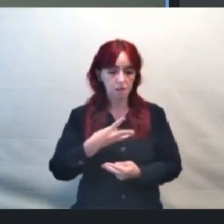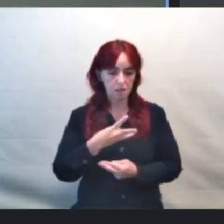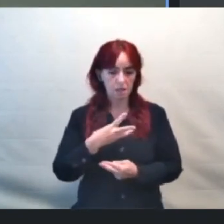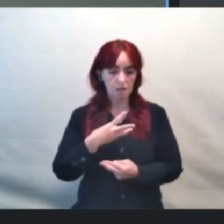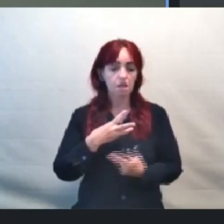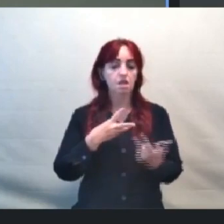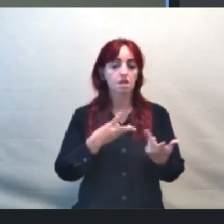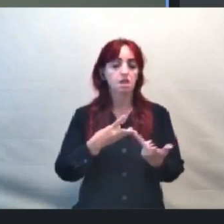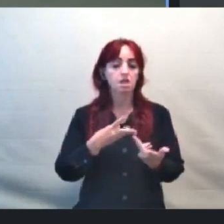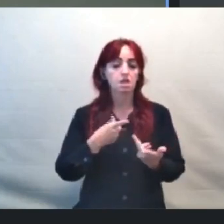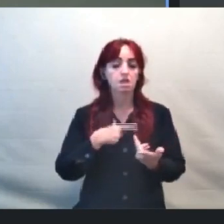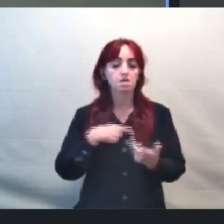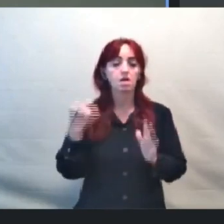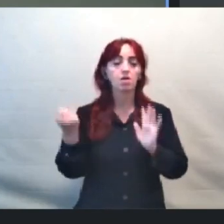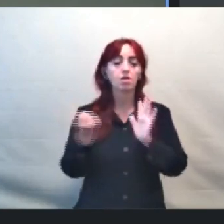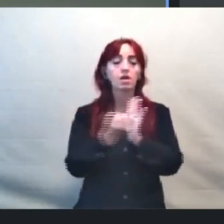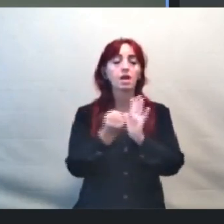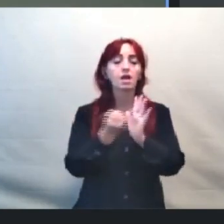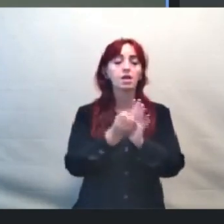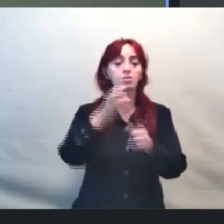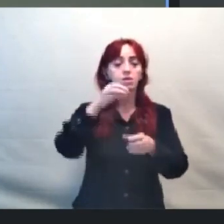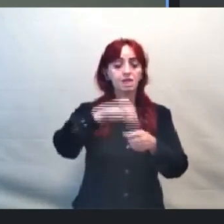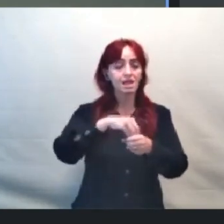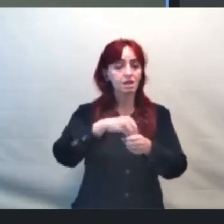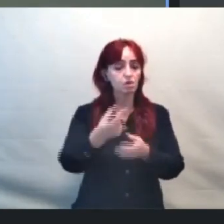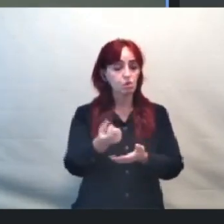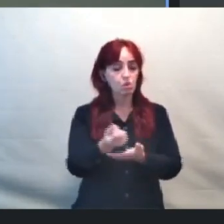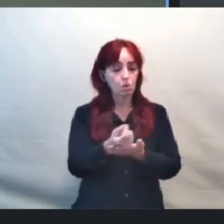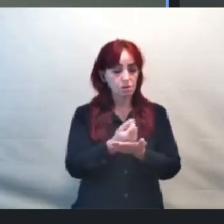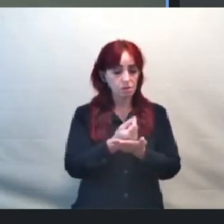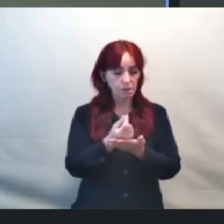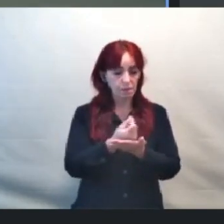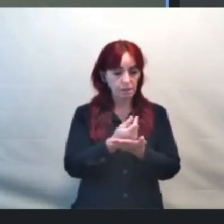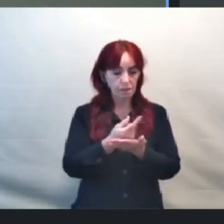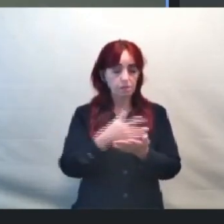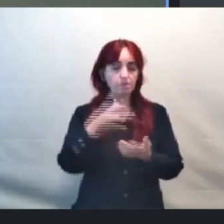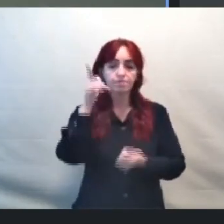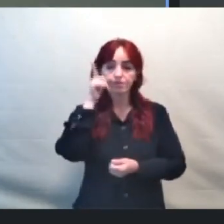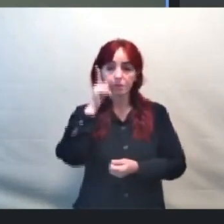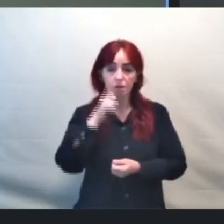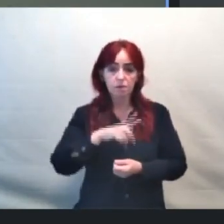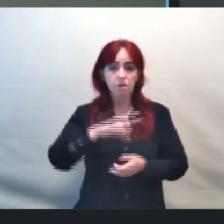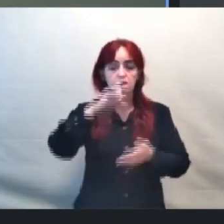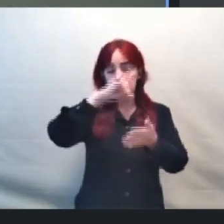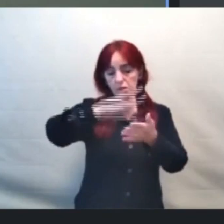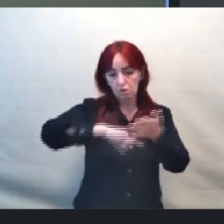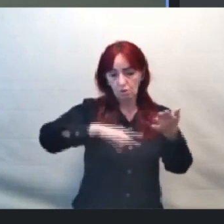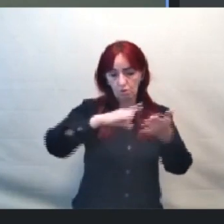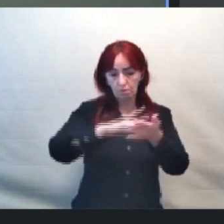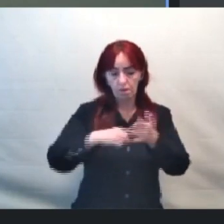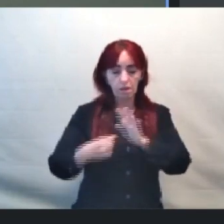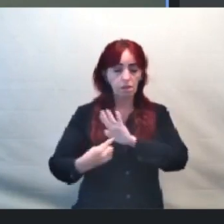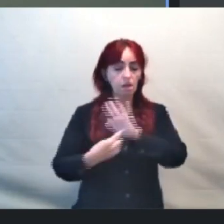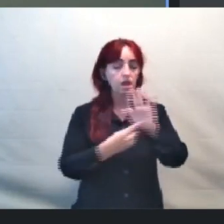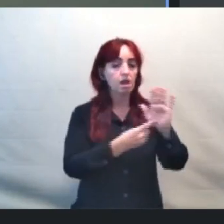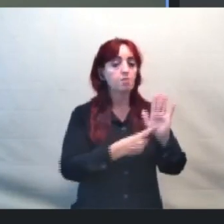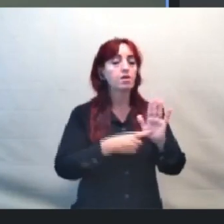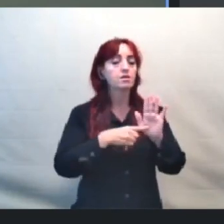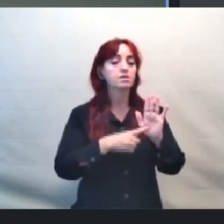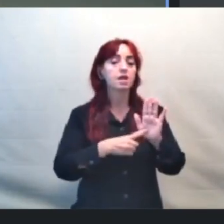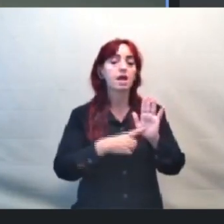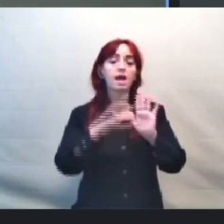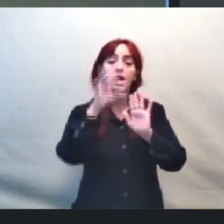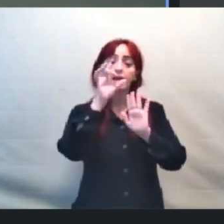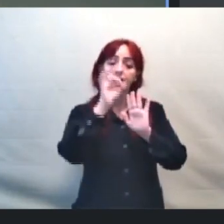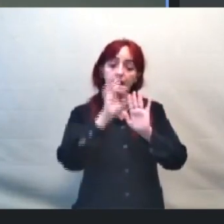com o correto carimbo disso dentro do orçamento. A gente vai conseguir tirar um extrato e poder comprovar, então, a execução de cada uma dessas emendas que não